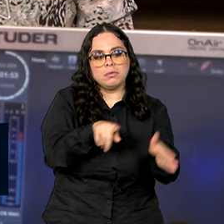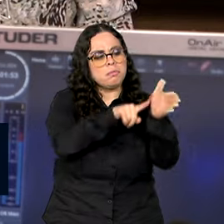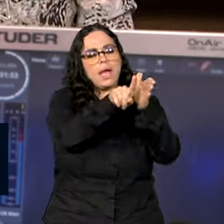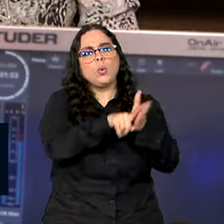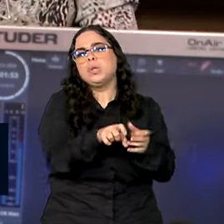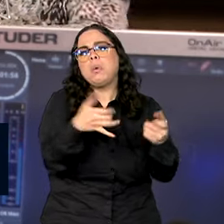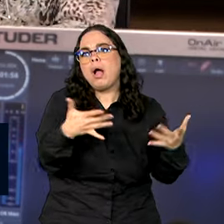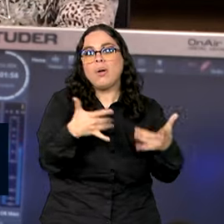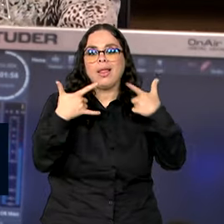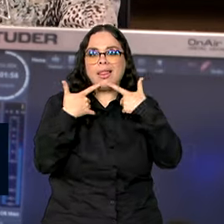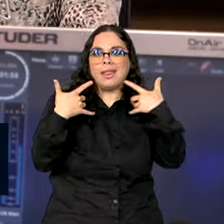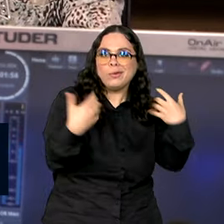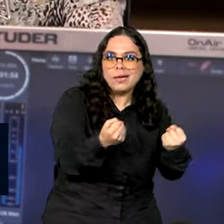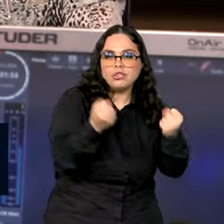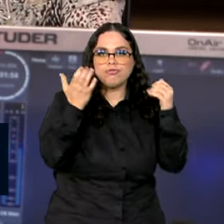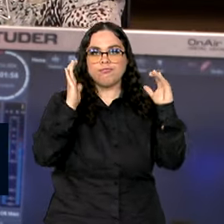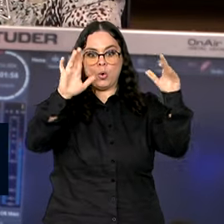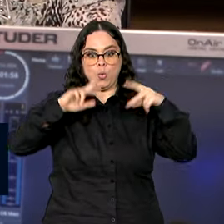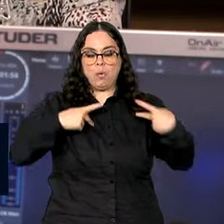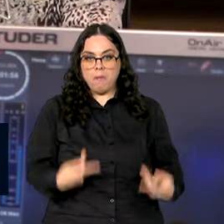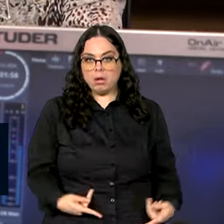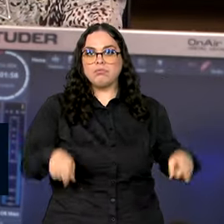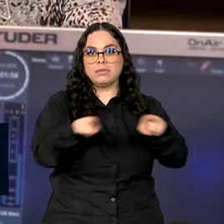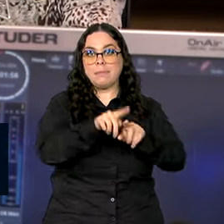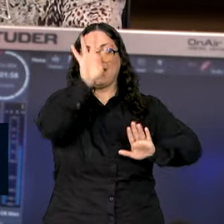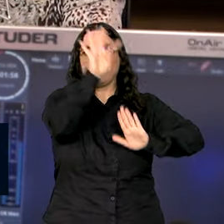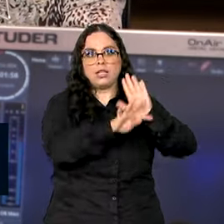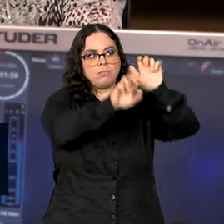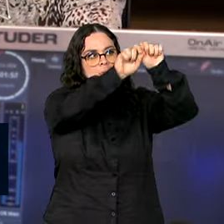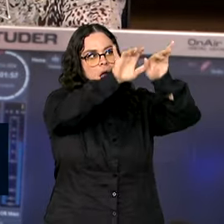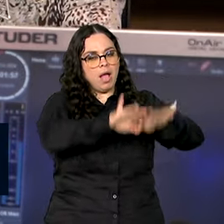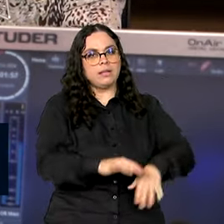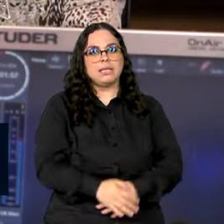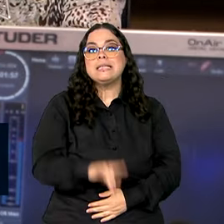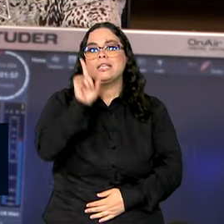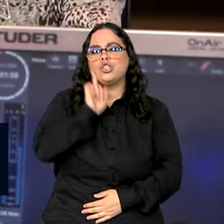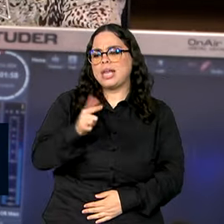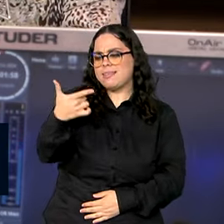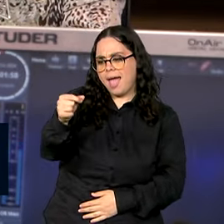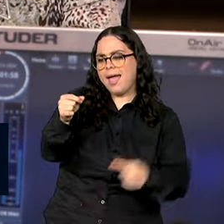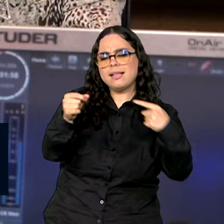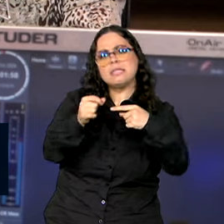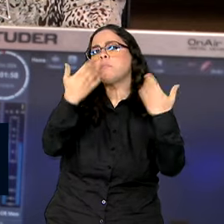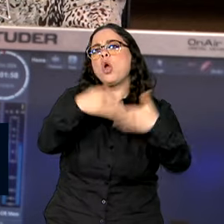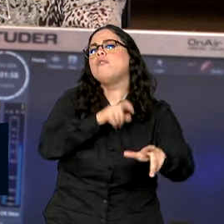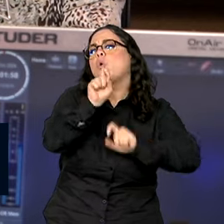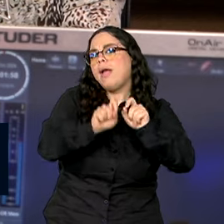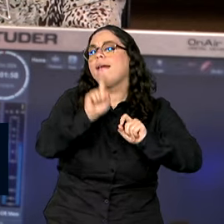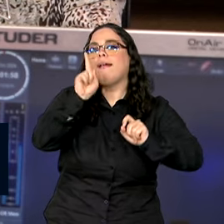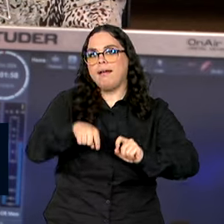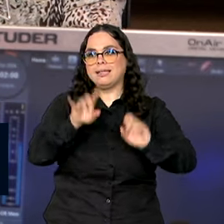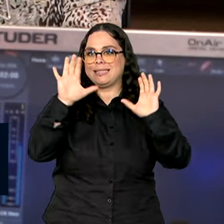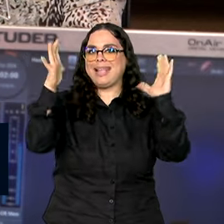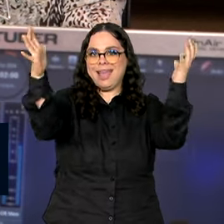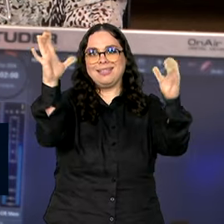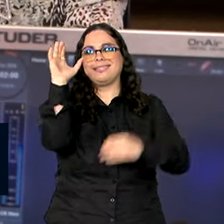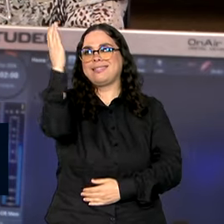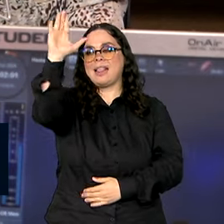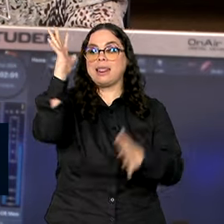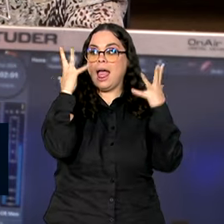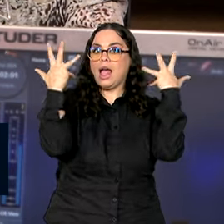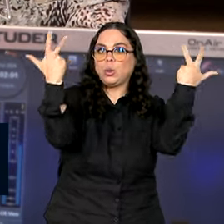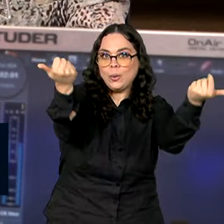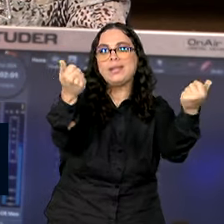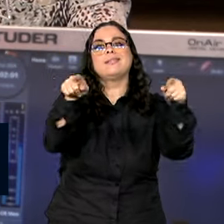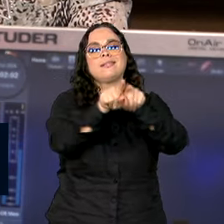linguagens ciências humanas e a redação e no dia 10 de novembro é a vez das ciências da natureza e da Matemática são mais de